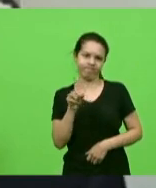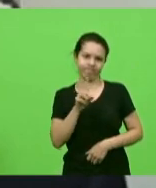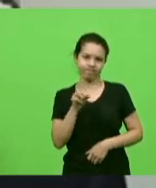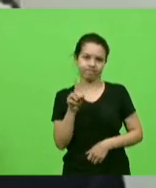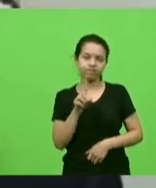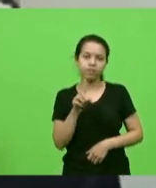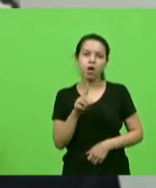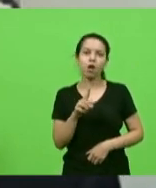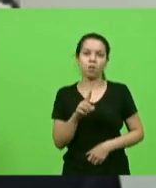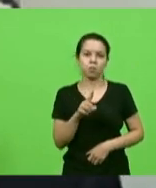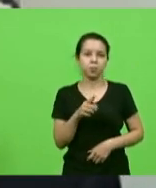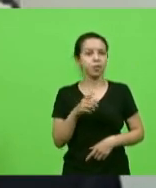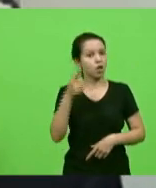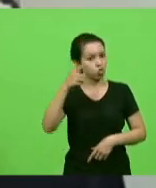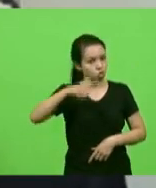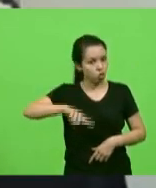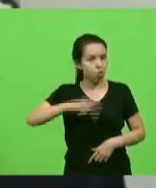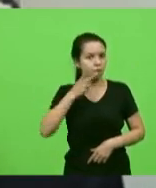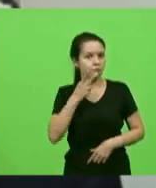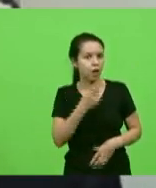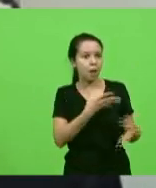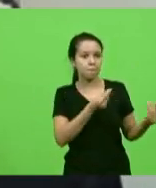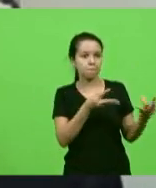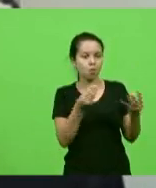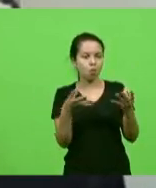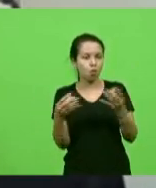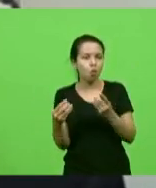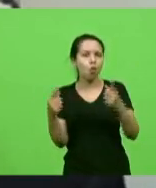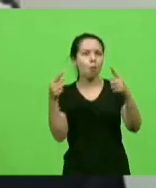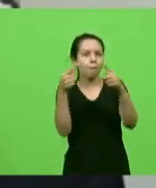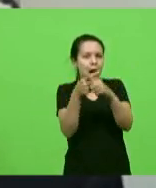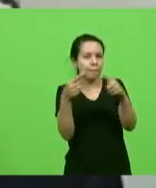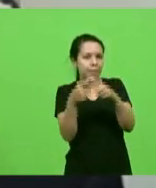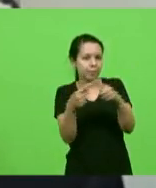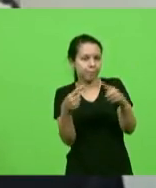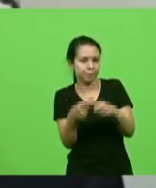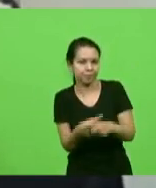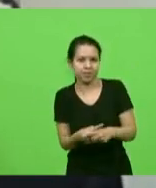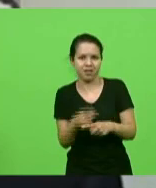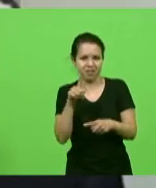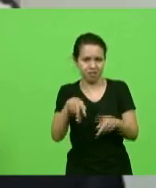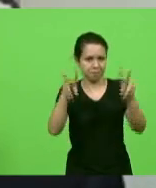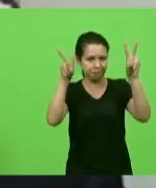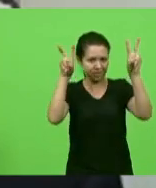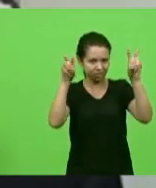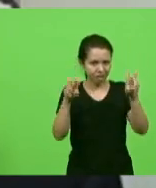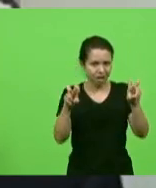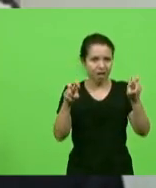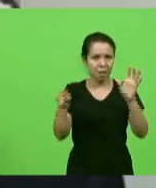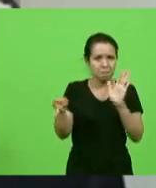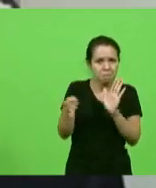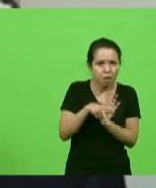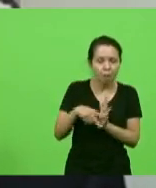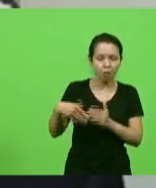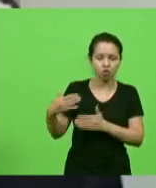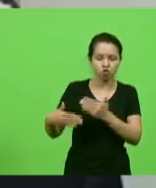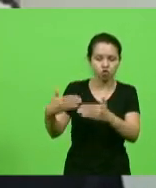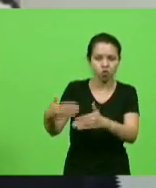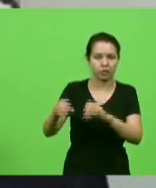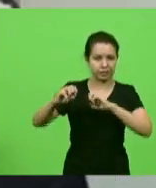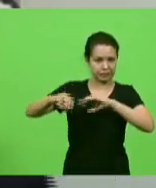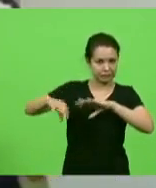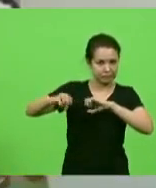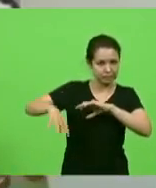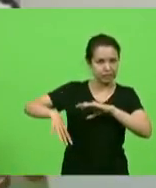tratados pois repito muitos dos pontos controversos não são matérias que fazem parte do cotidiano do ensino jurídico